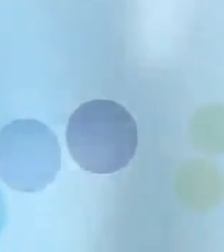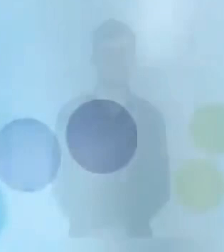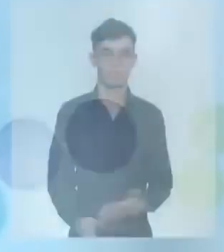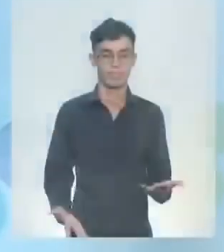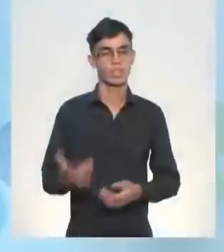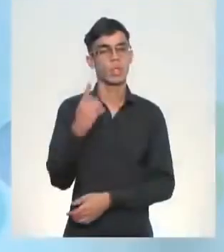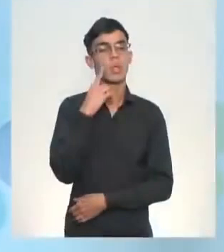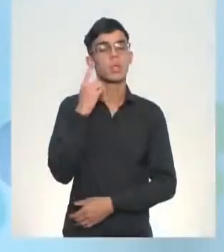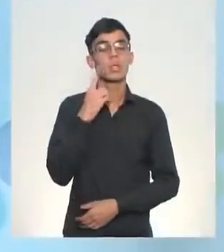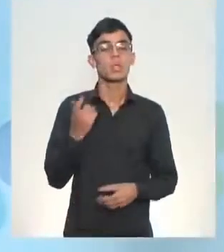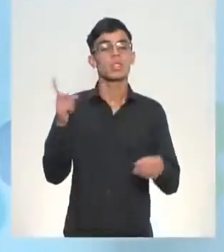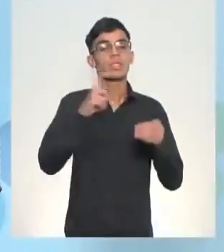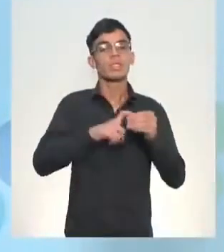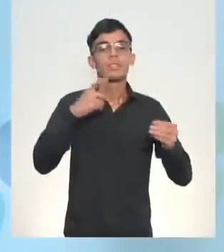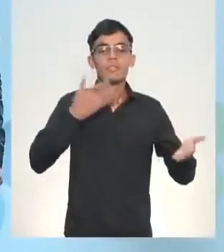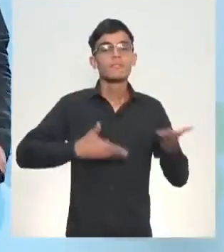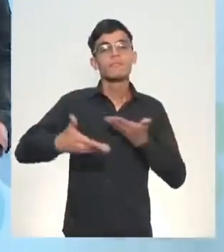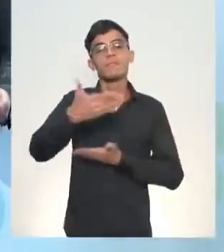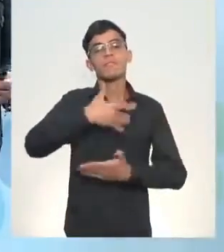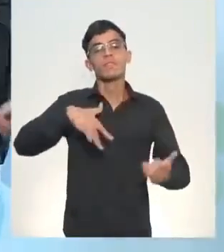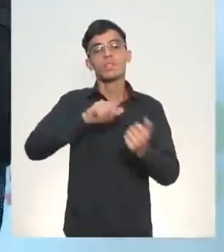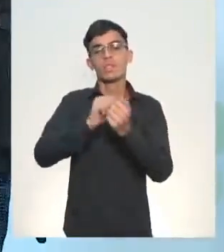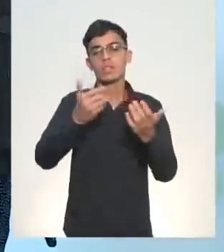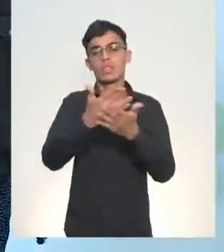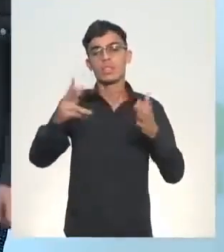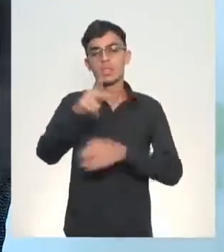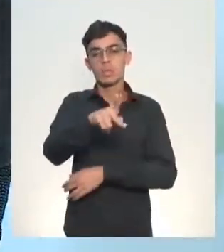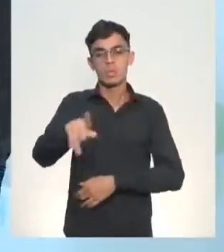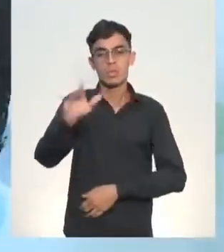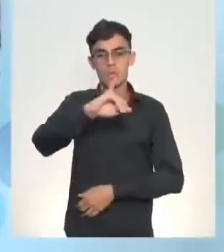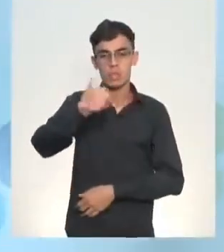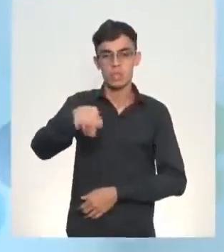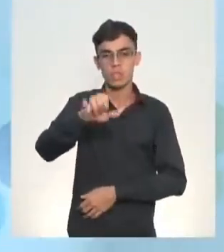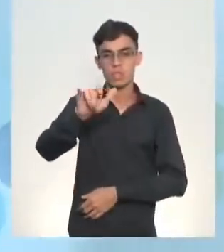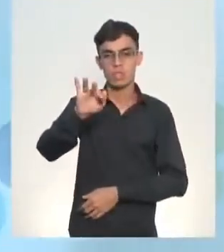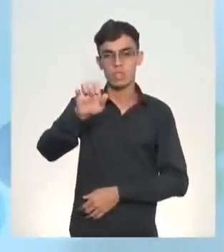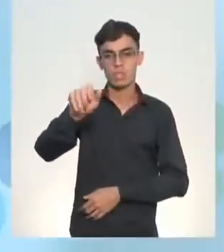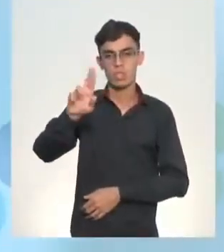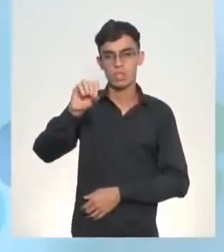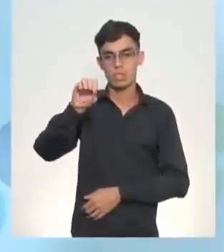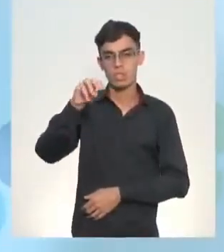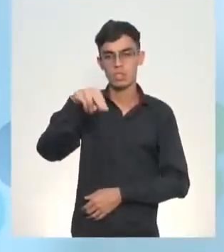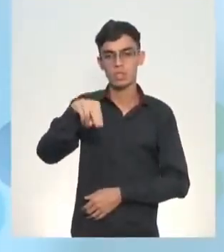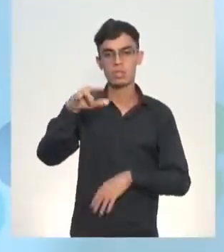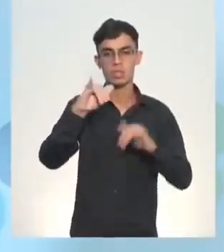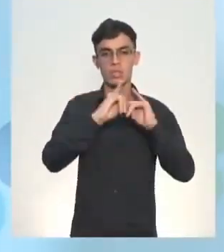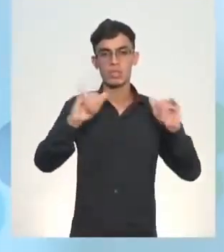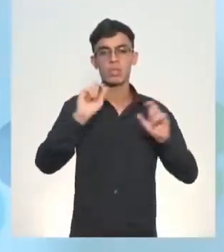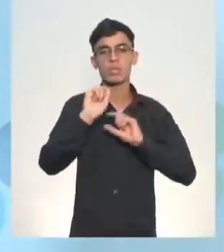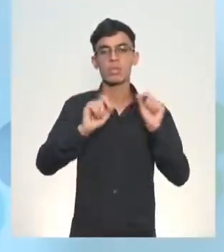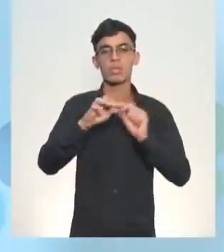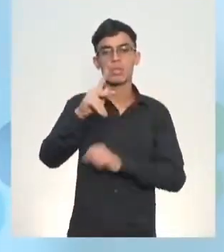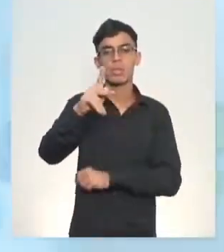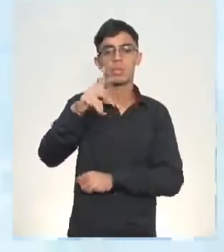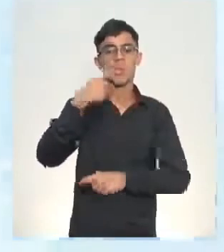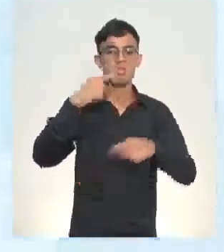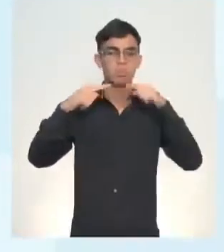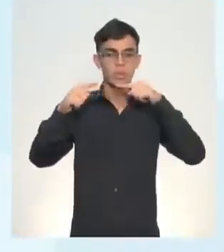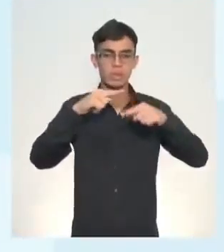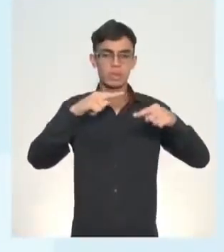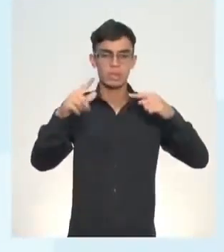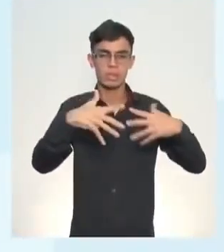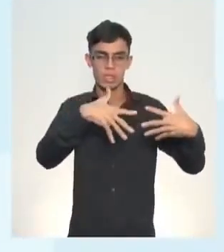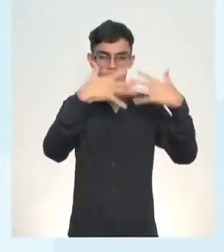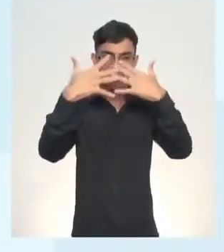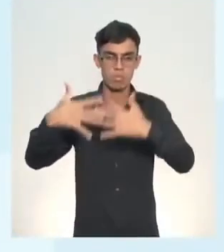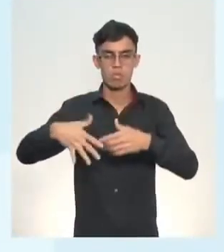Olha só, a gente voltando aqui com vocês, né? O professor Jefferson citou a percussão dentro da música, né? A